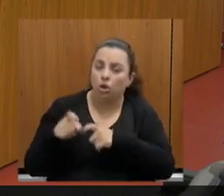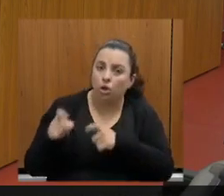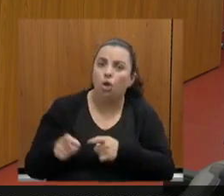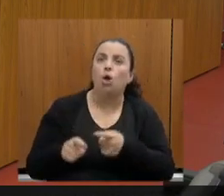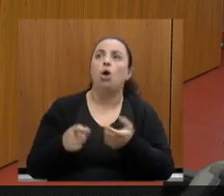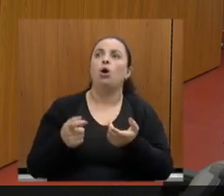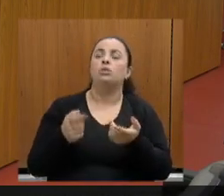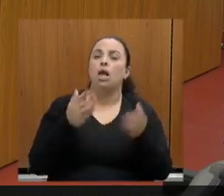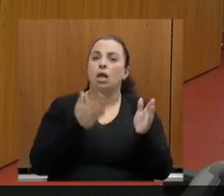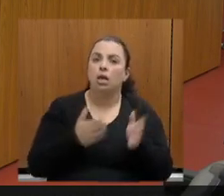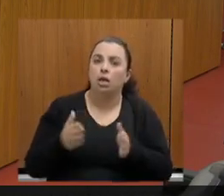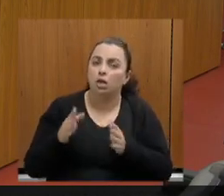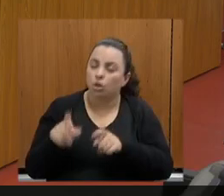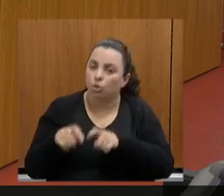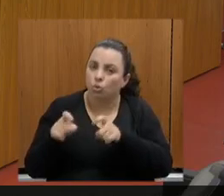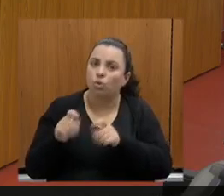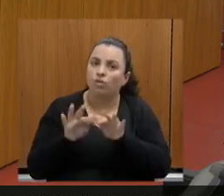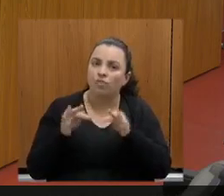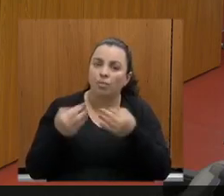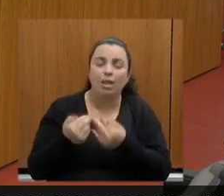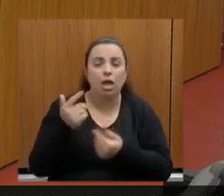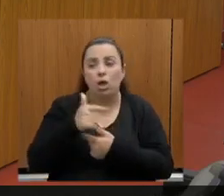Agricultura Familiar e outros